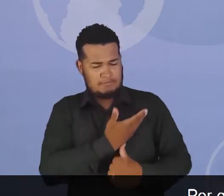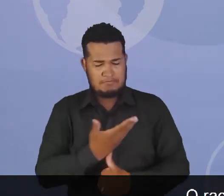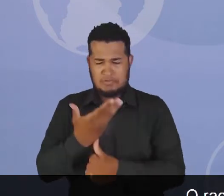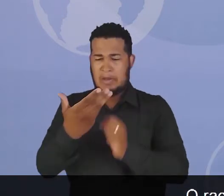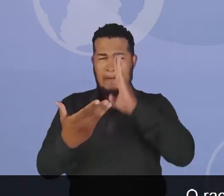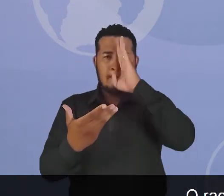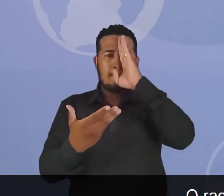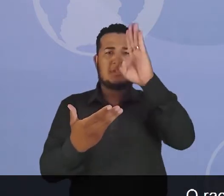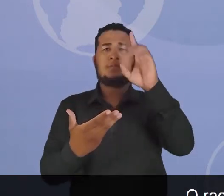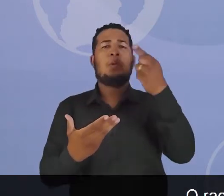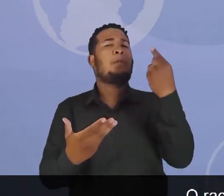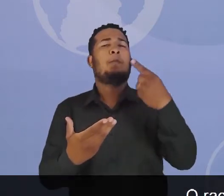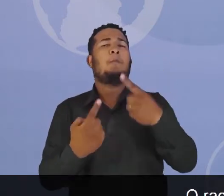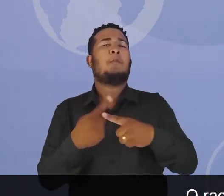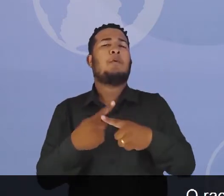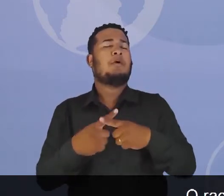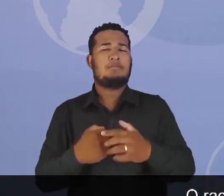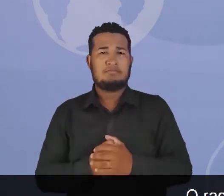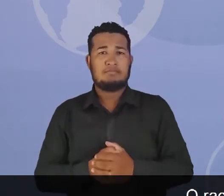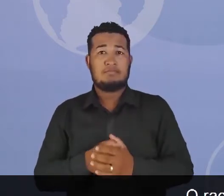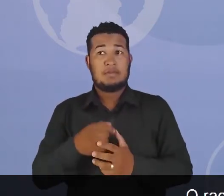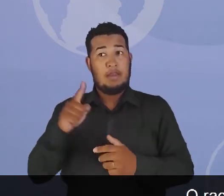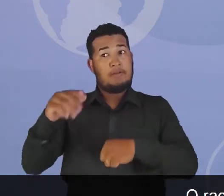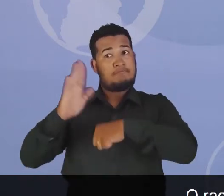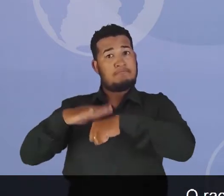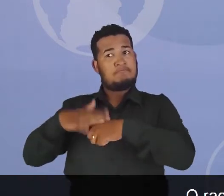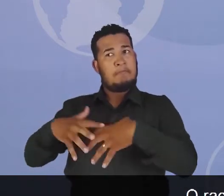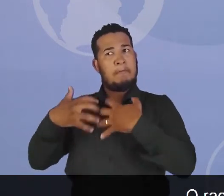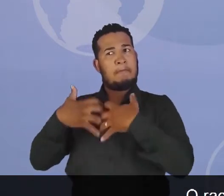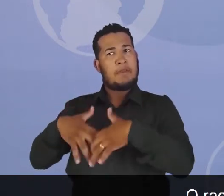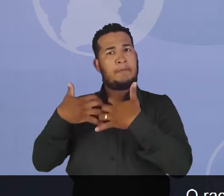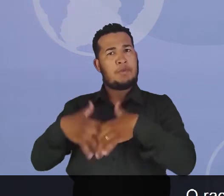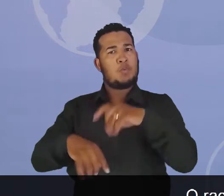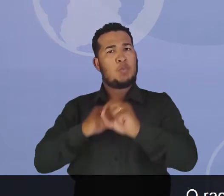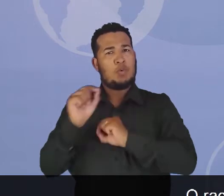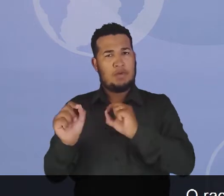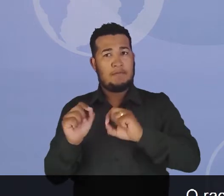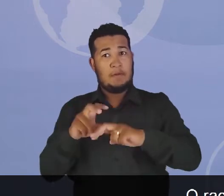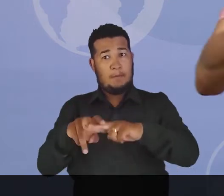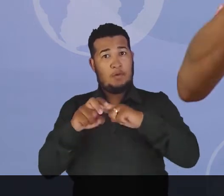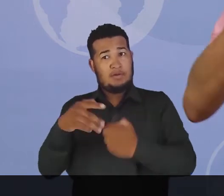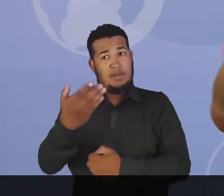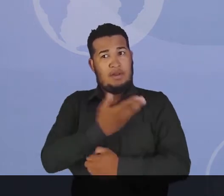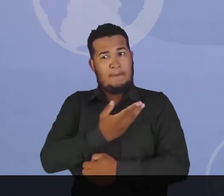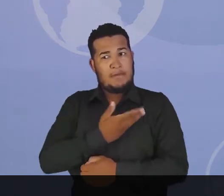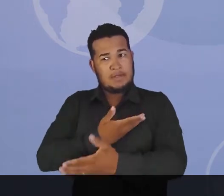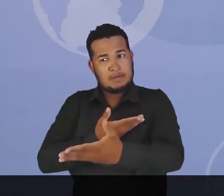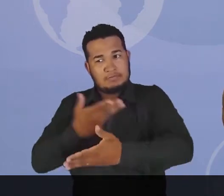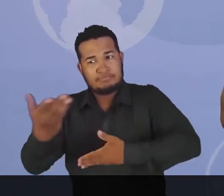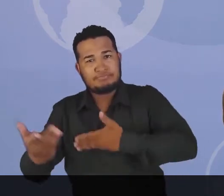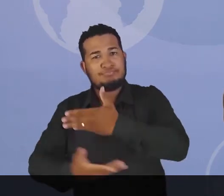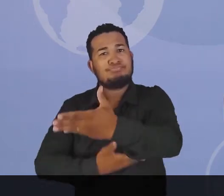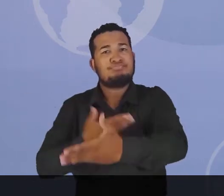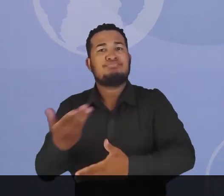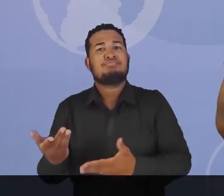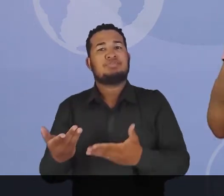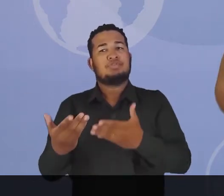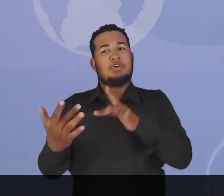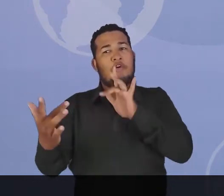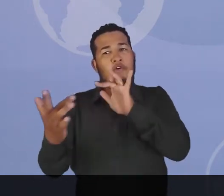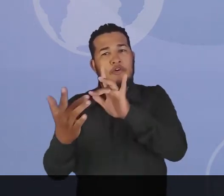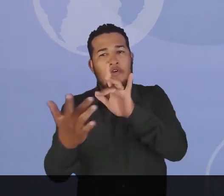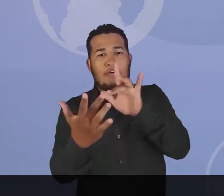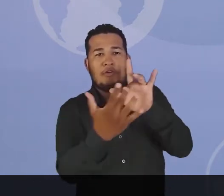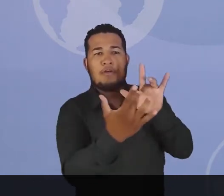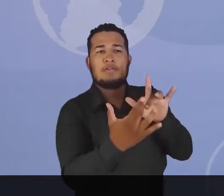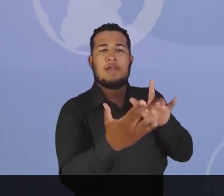centralidade? O raciocínio de Aristóteles é o seguinte: é através da amizade, é através do contato com os